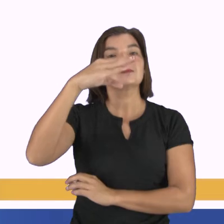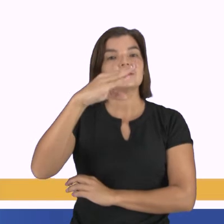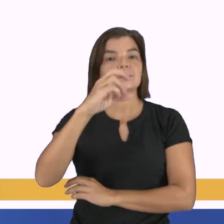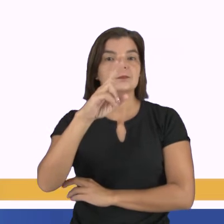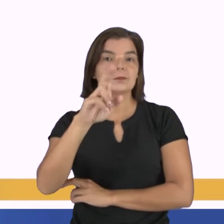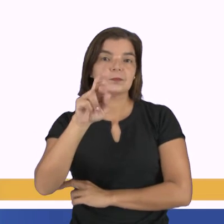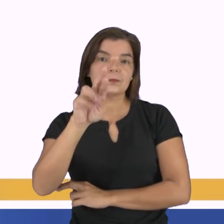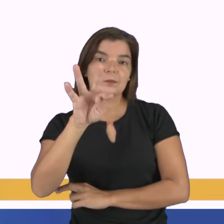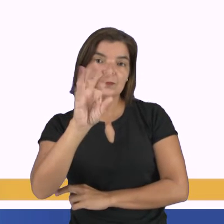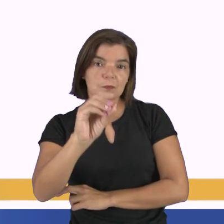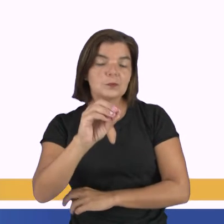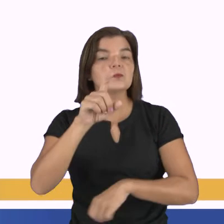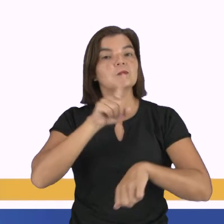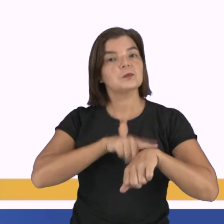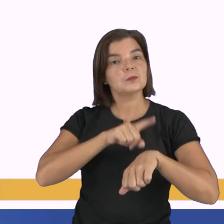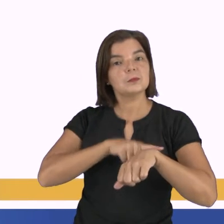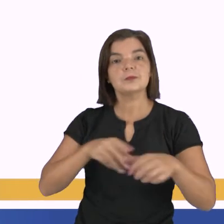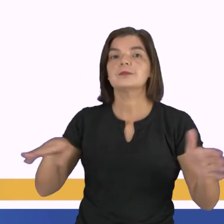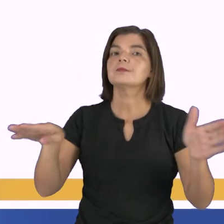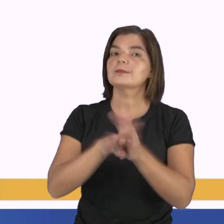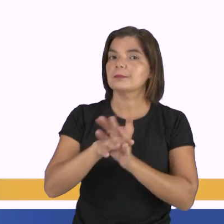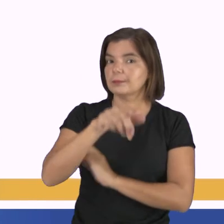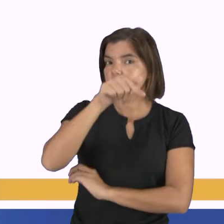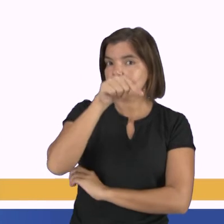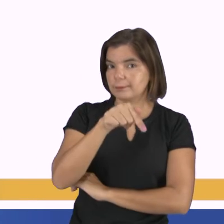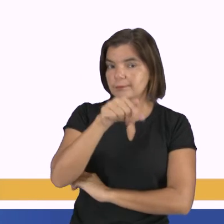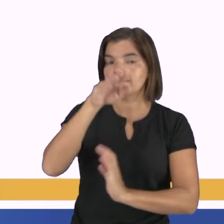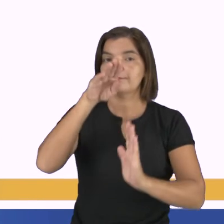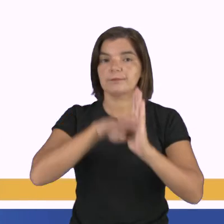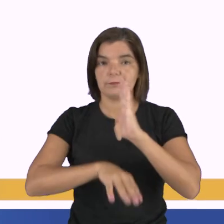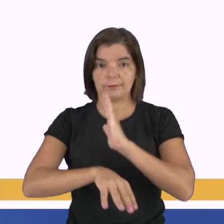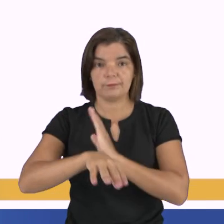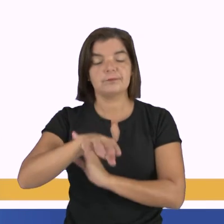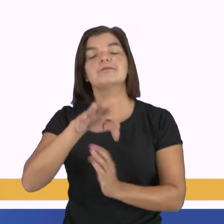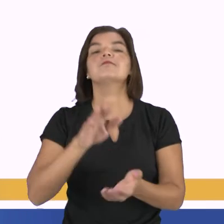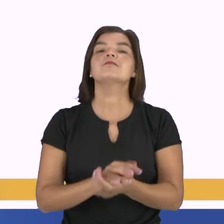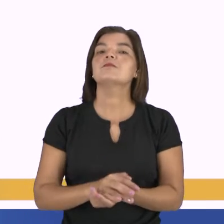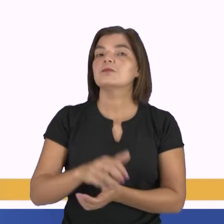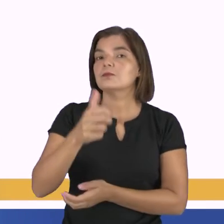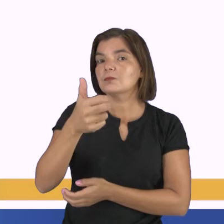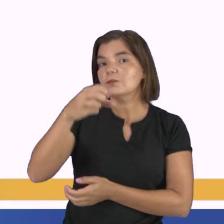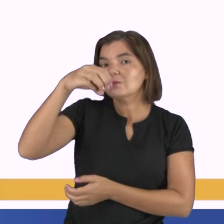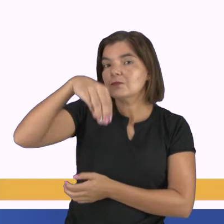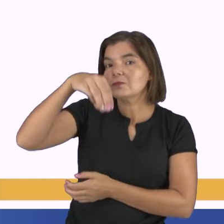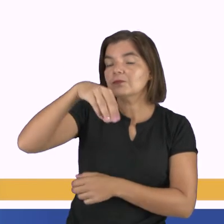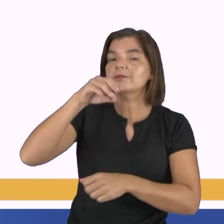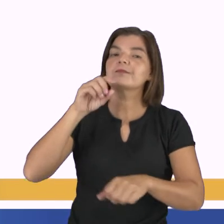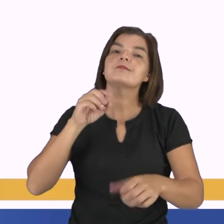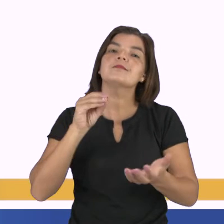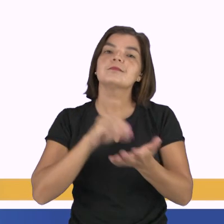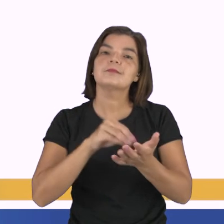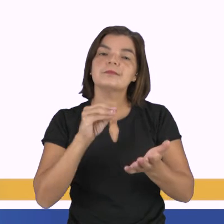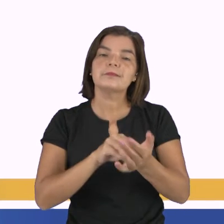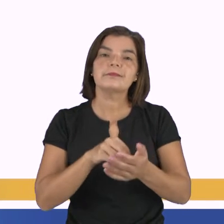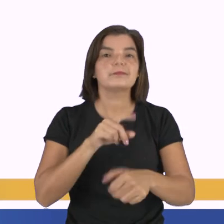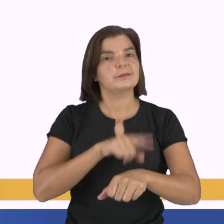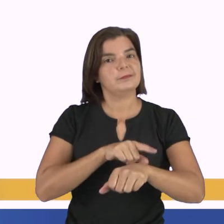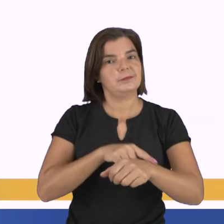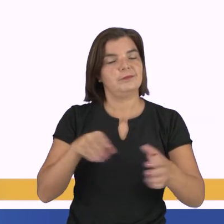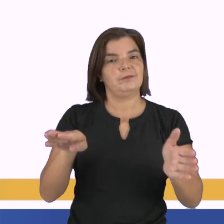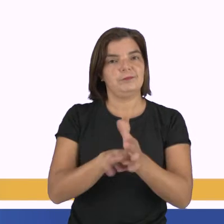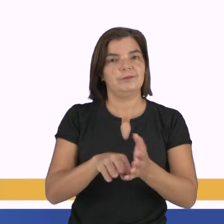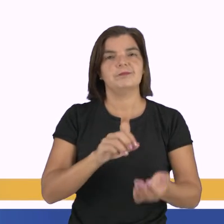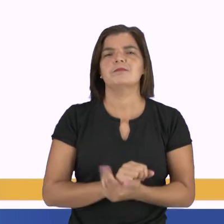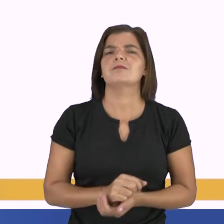7 é a hora que vai chegar, menos quarto, que é o tanto de minutos que faltam para aquela hora chegar,